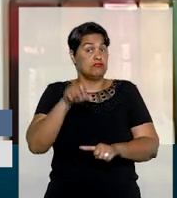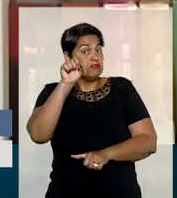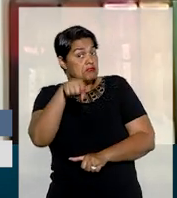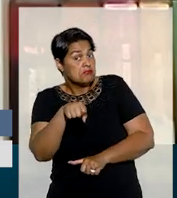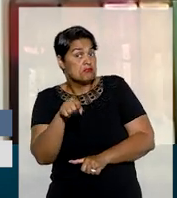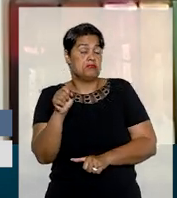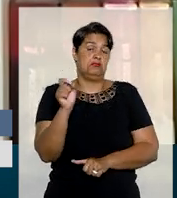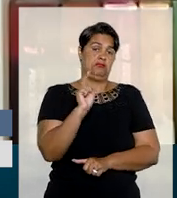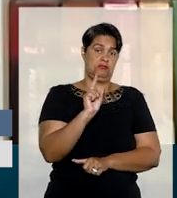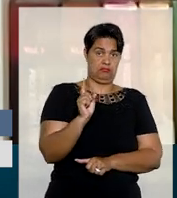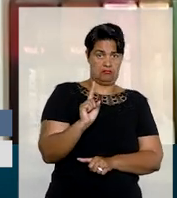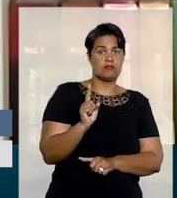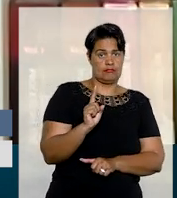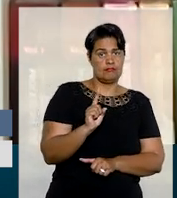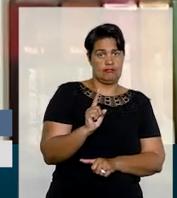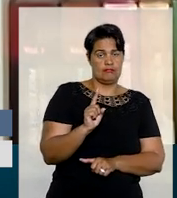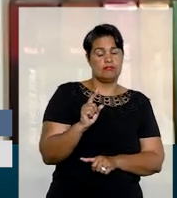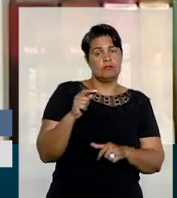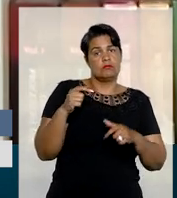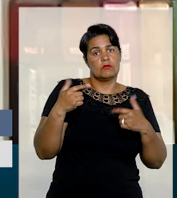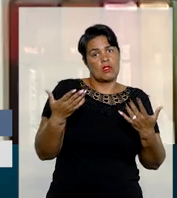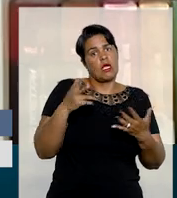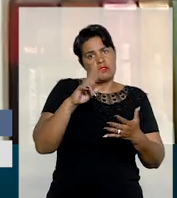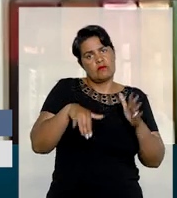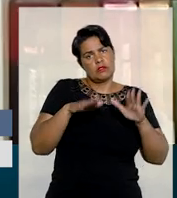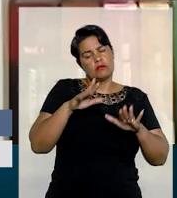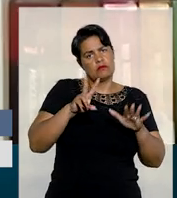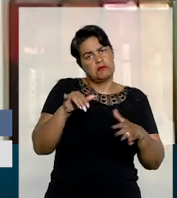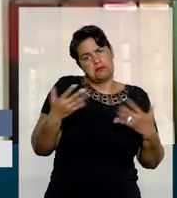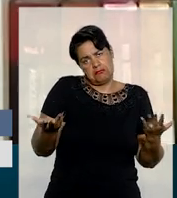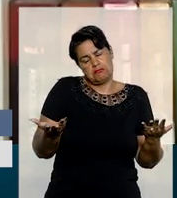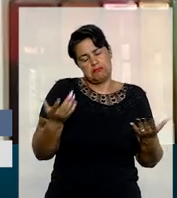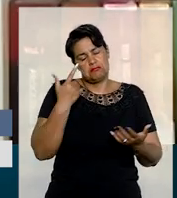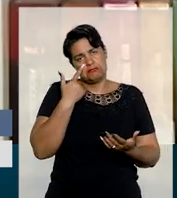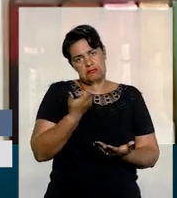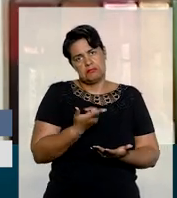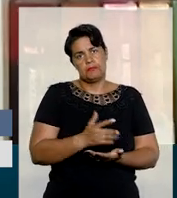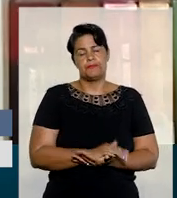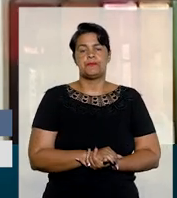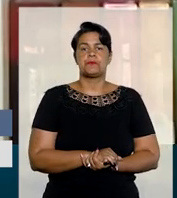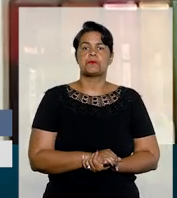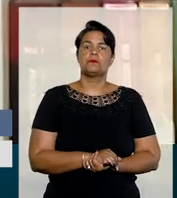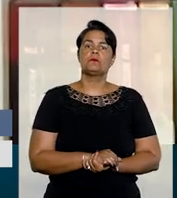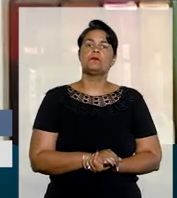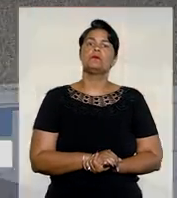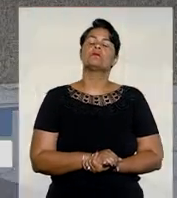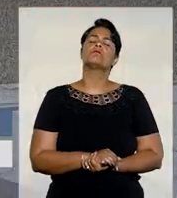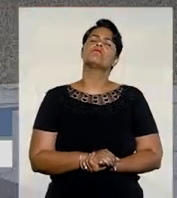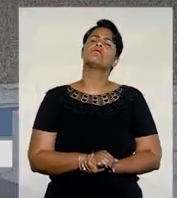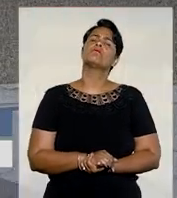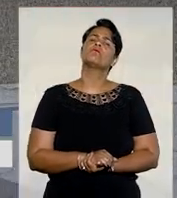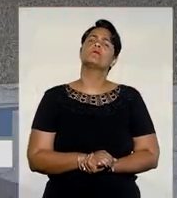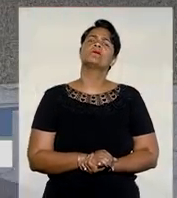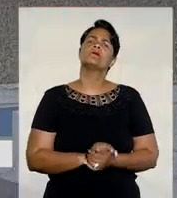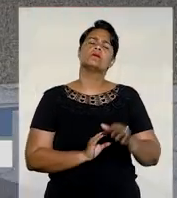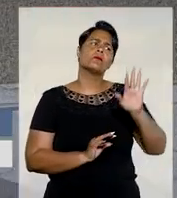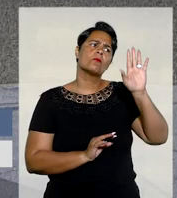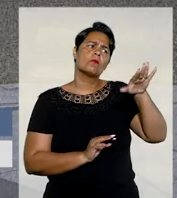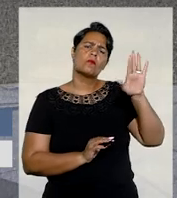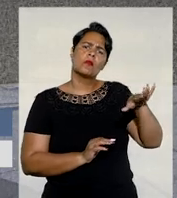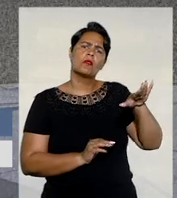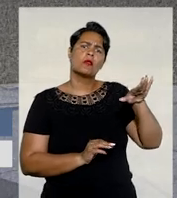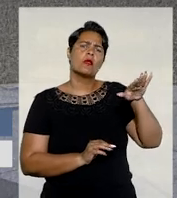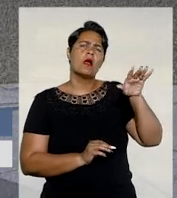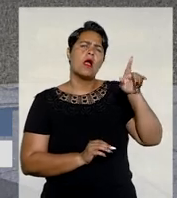fato esse recurso vai implicar em um efeito infringente ou na modificação da decisão. Professora Thais,